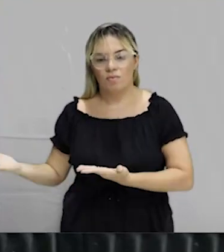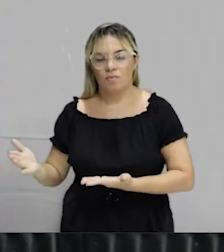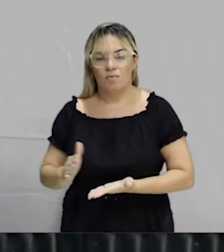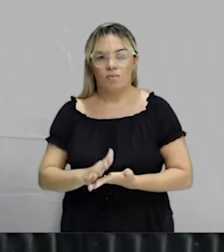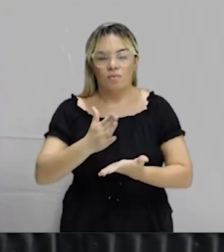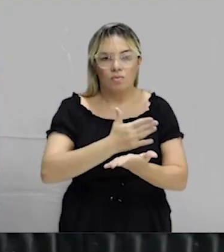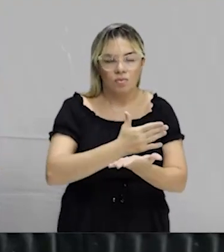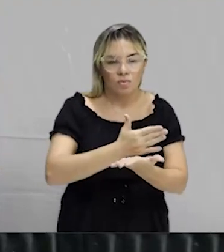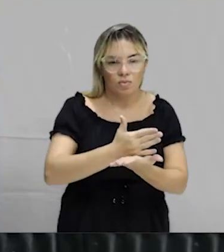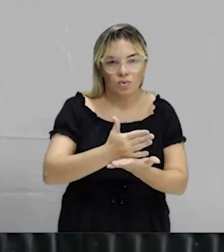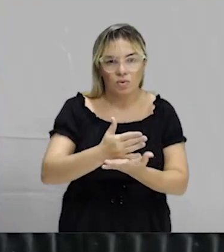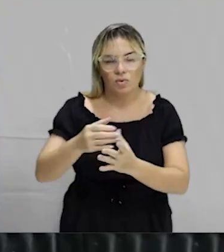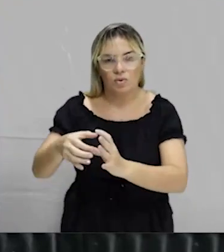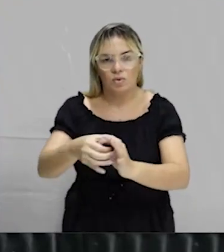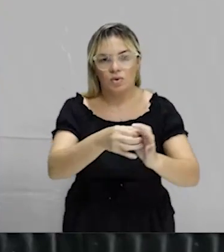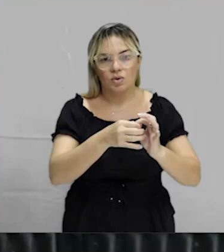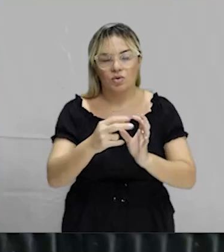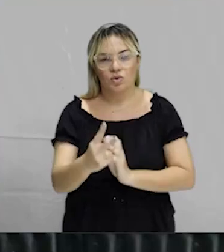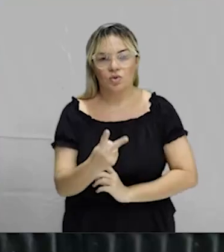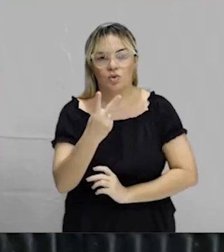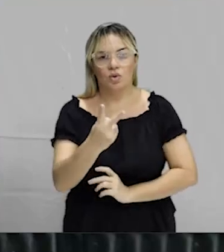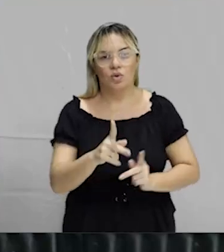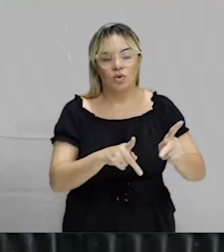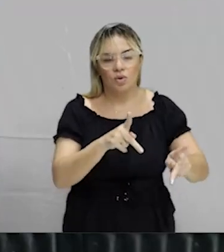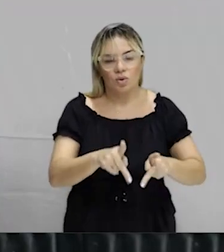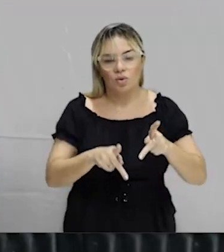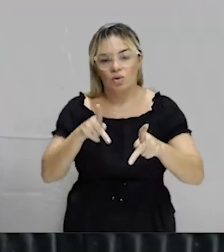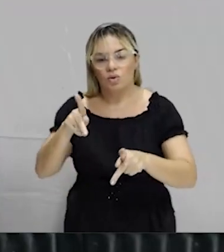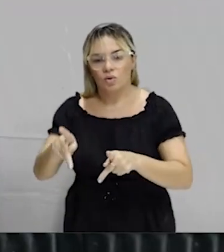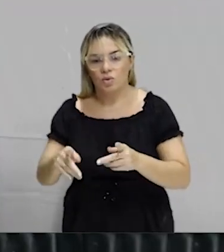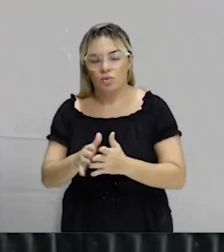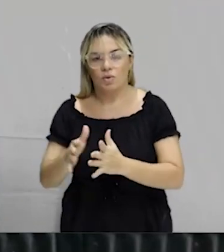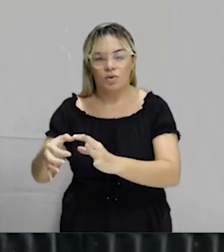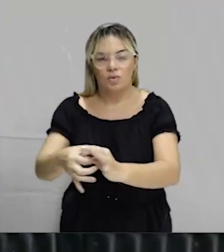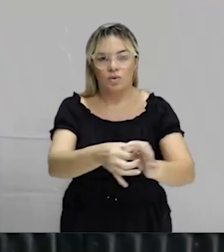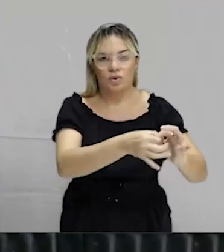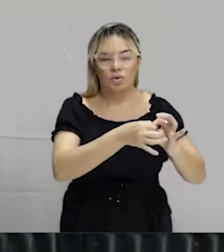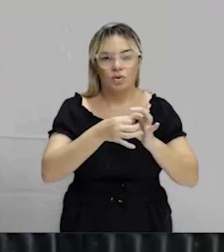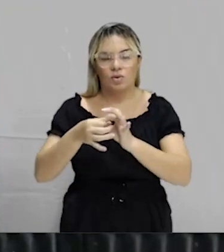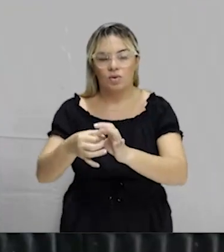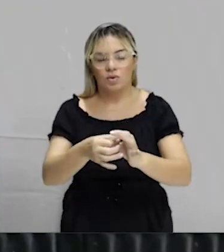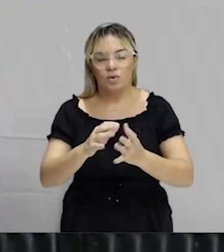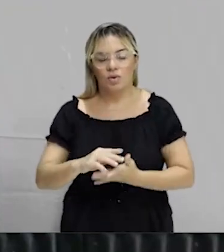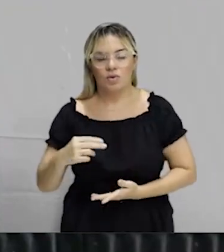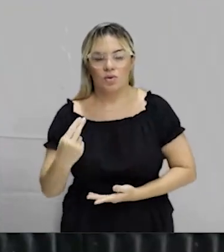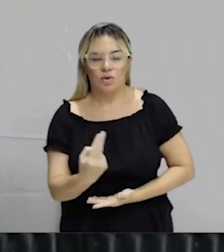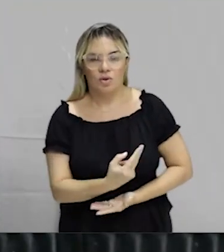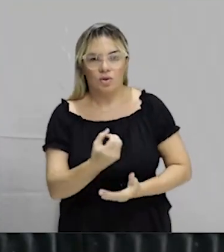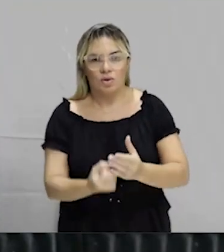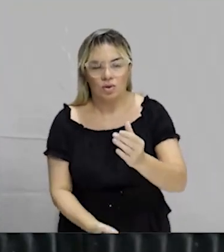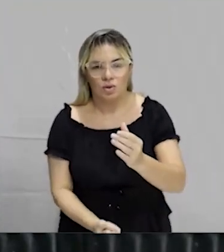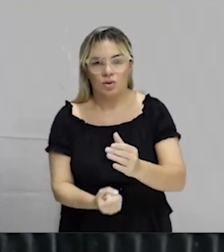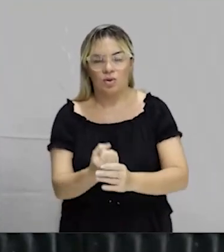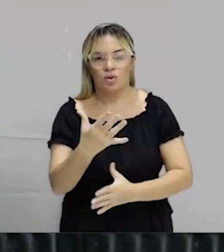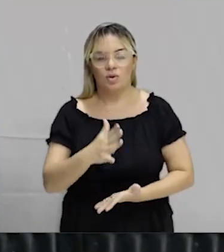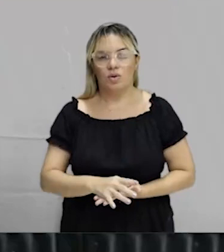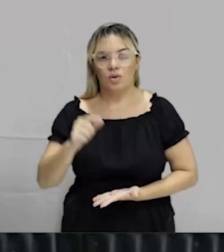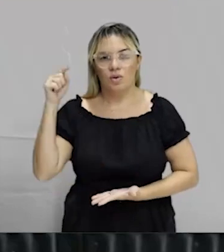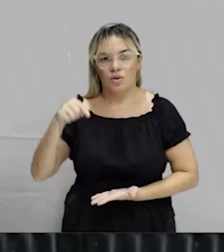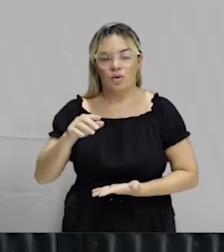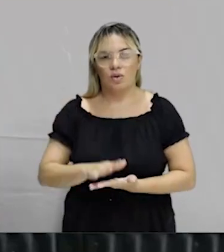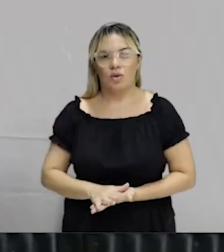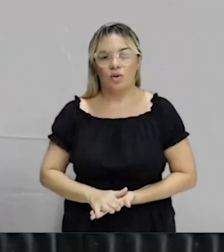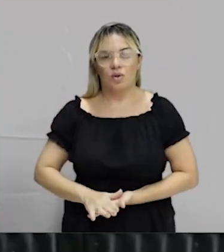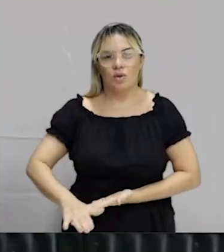partir da unificação de dois povos. A partir da unificação de dois povos que nós teremos o nascimento do Estado